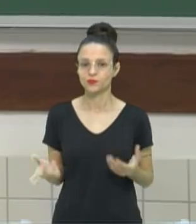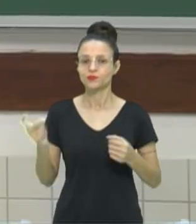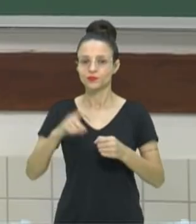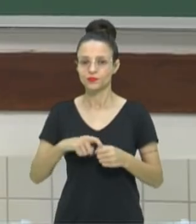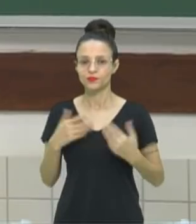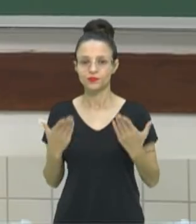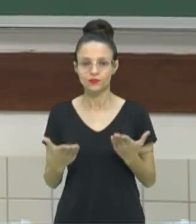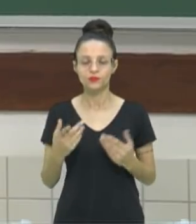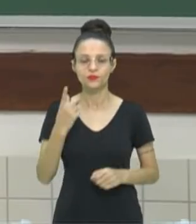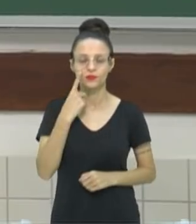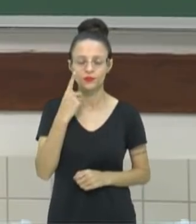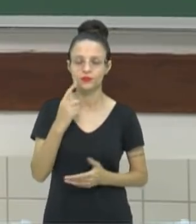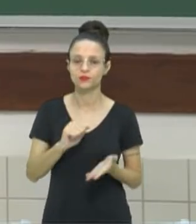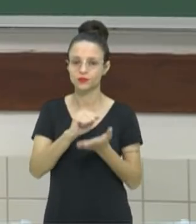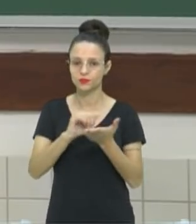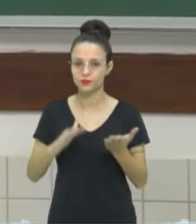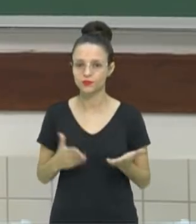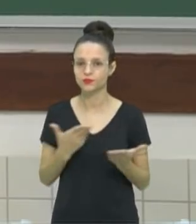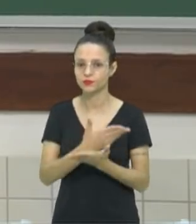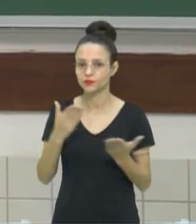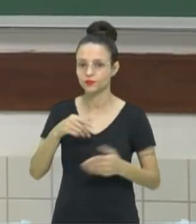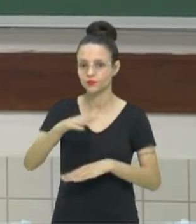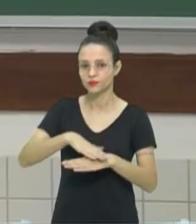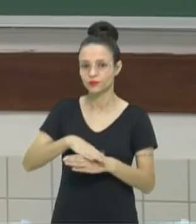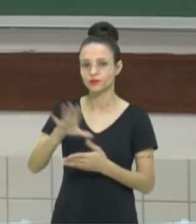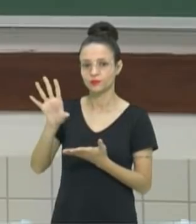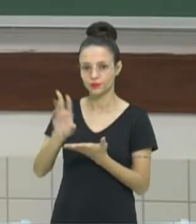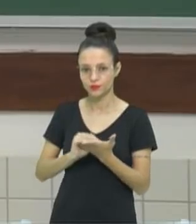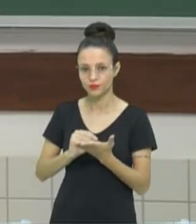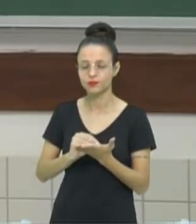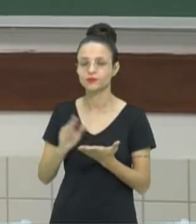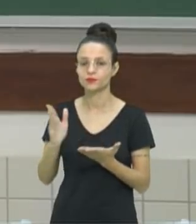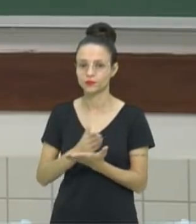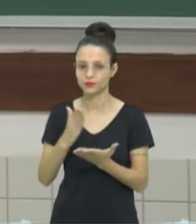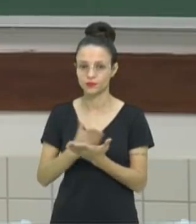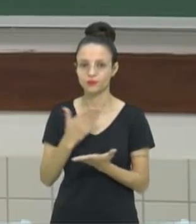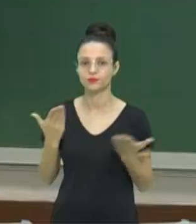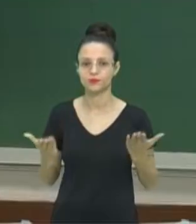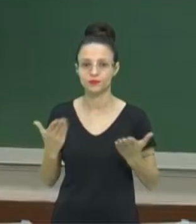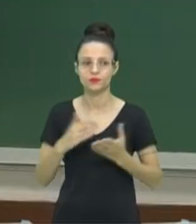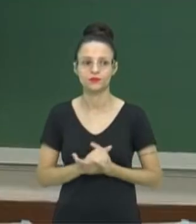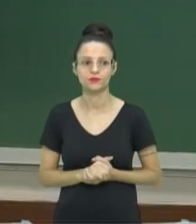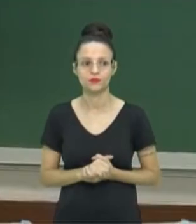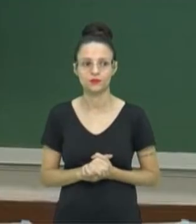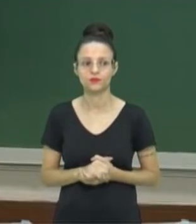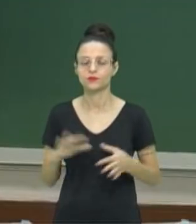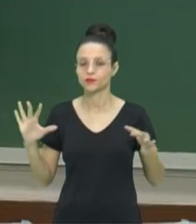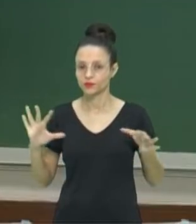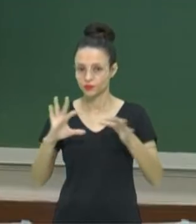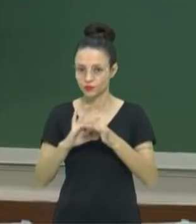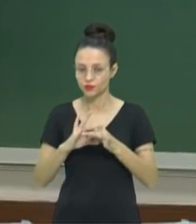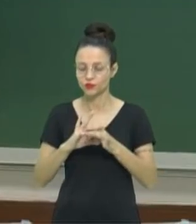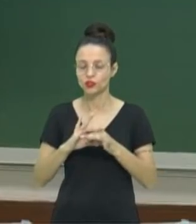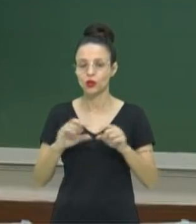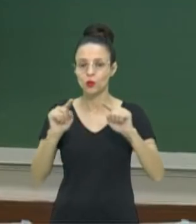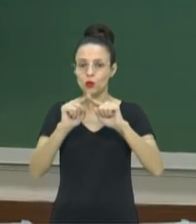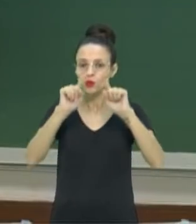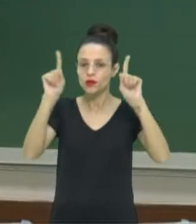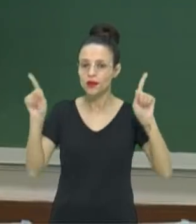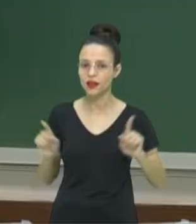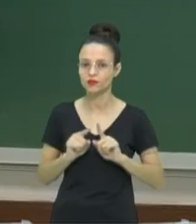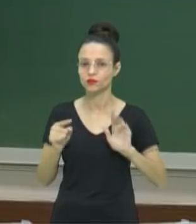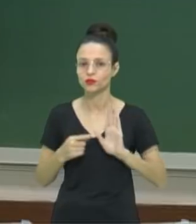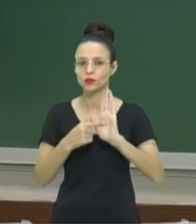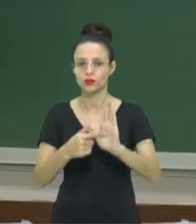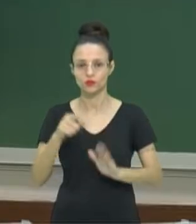Voltamos então ali com a atividade que vocês tinham que copiar no caderno. Então, com base nos gráficos que eu vou colocar na sequência,